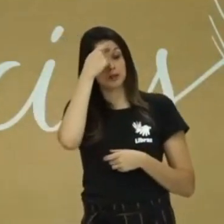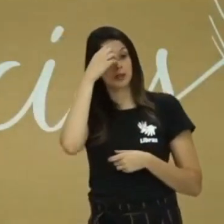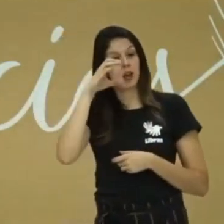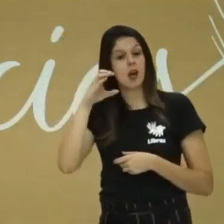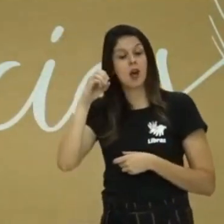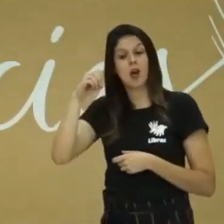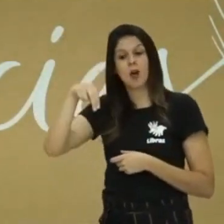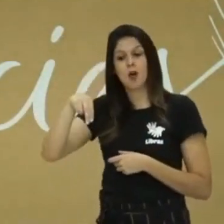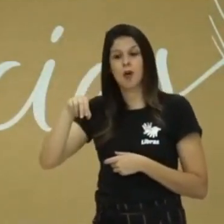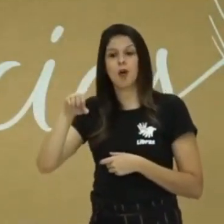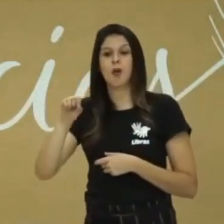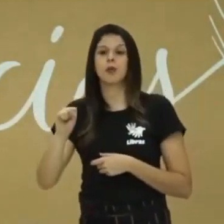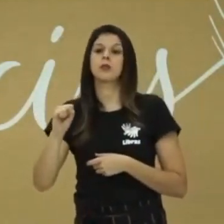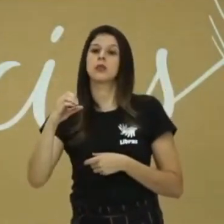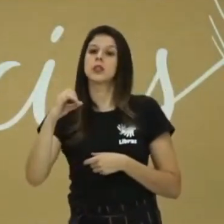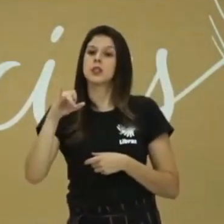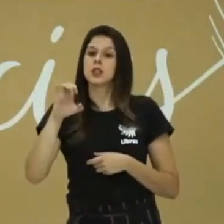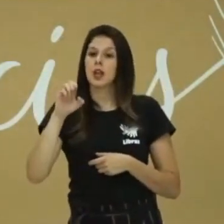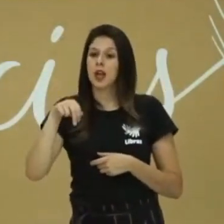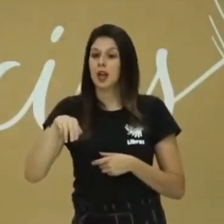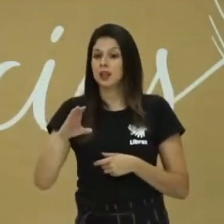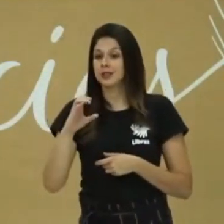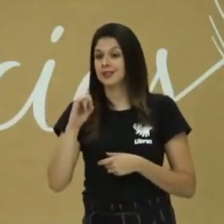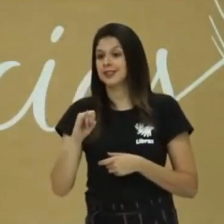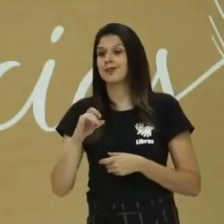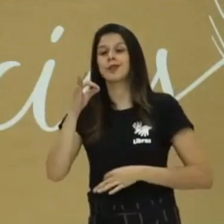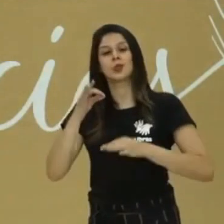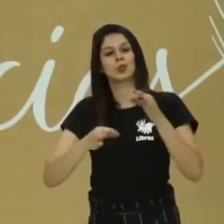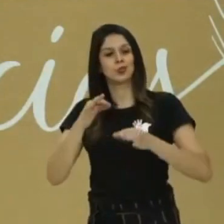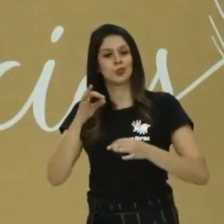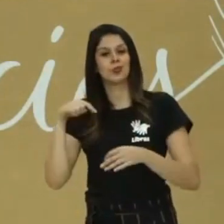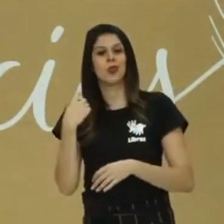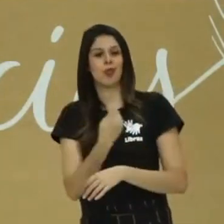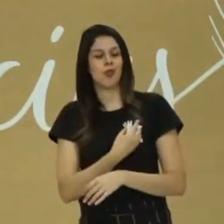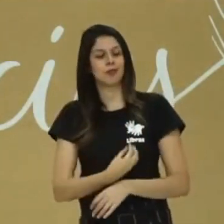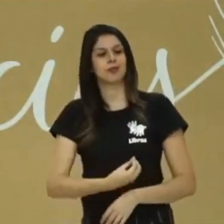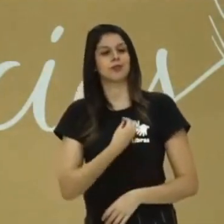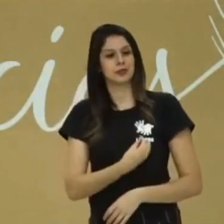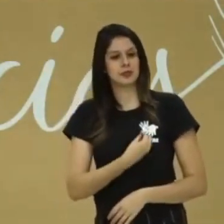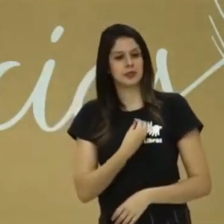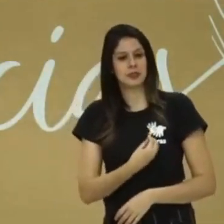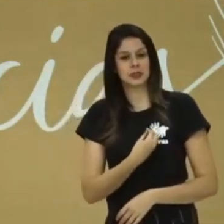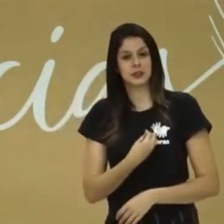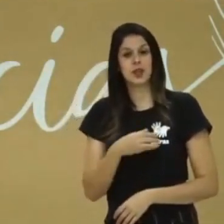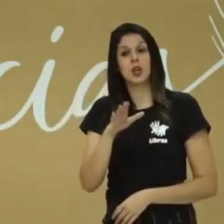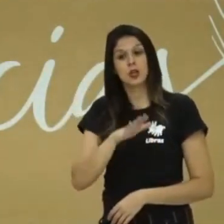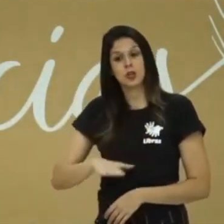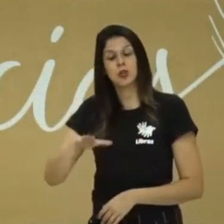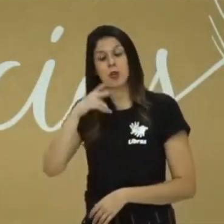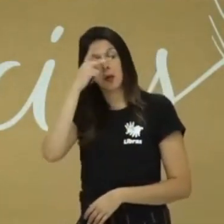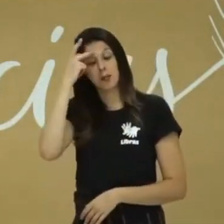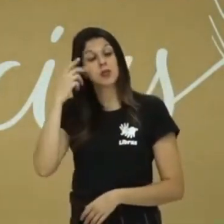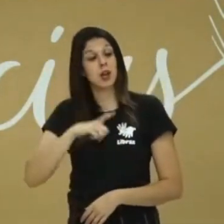não pode ser enganada uma consciência é o seu juízo interior o que todo homem